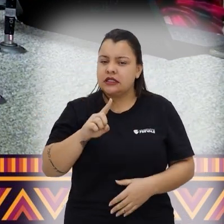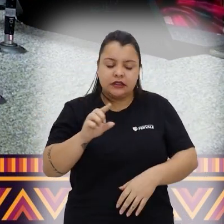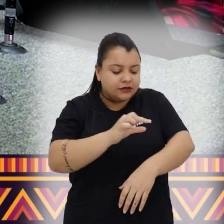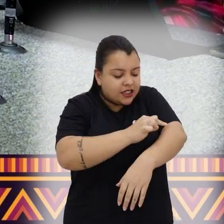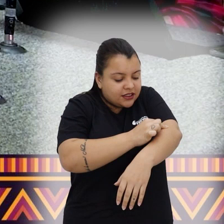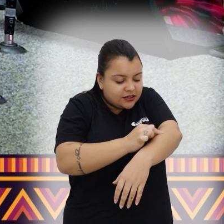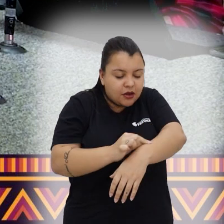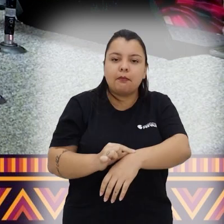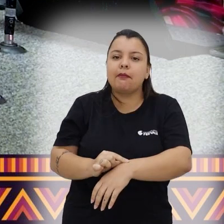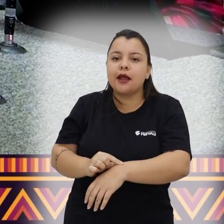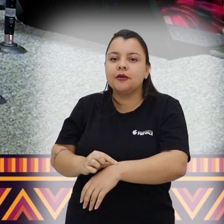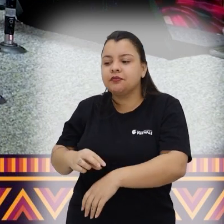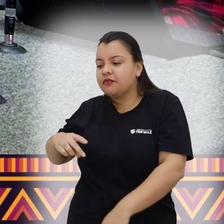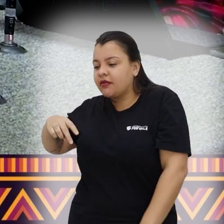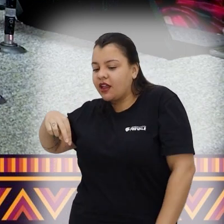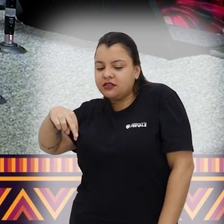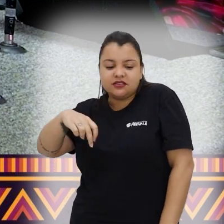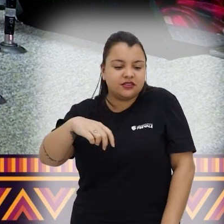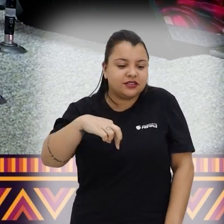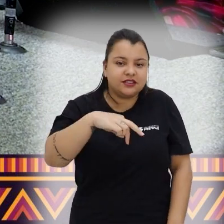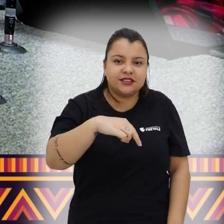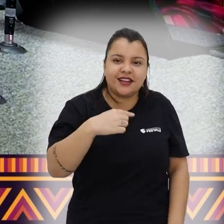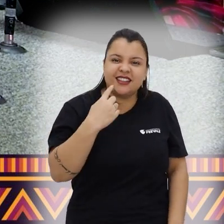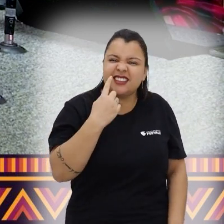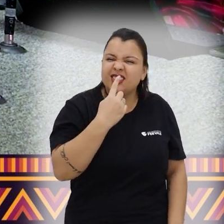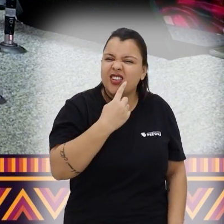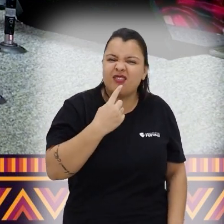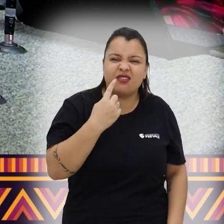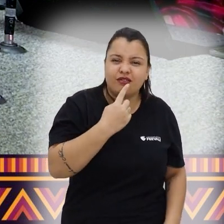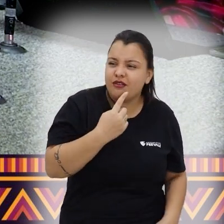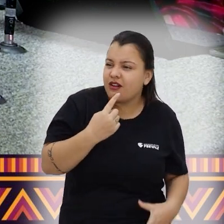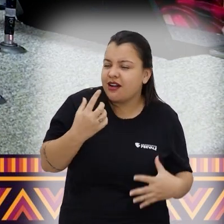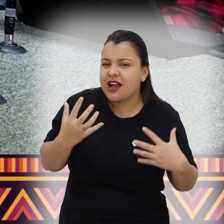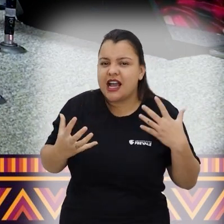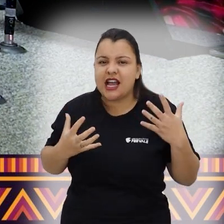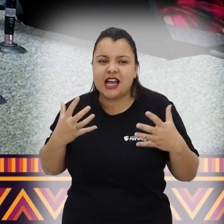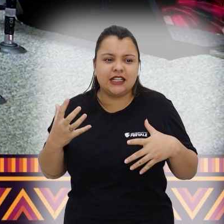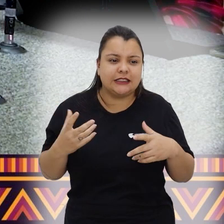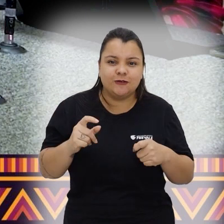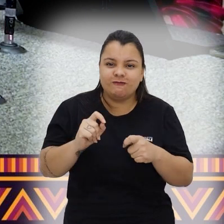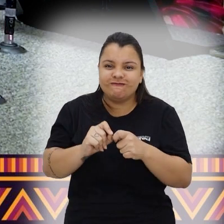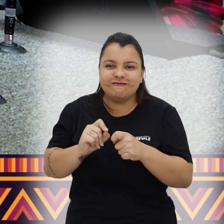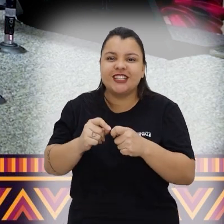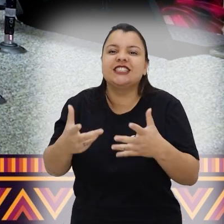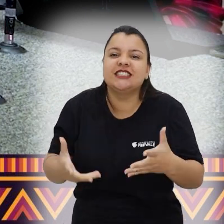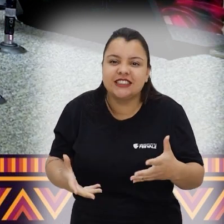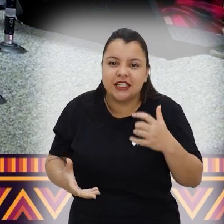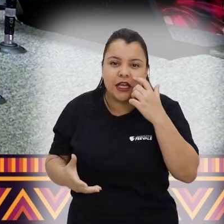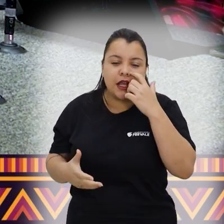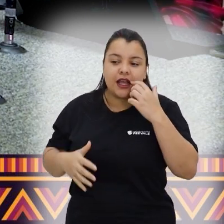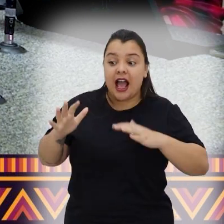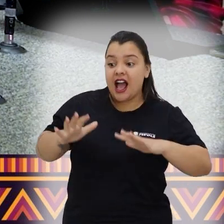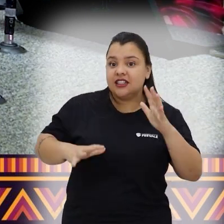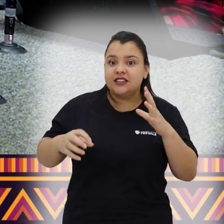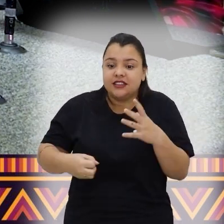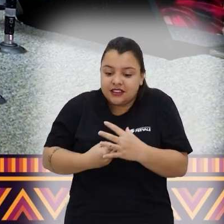no teu andar. Se não tá no teu andar, tá na tua boca. Se não tá na tua boca, tá na tua atitude. Em algum momento ela